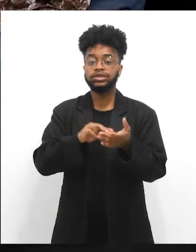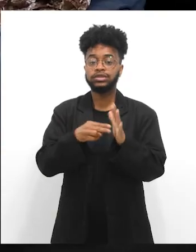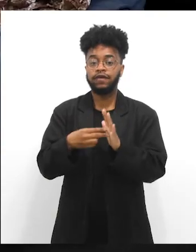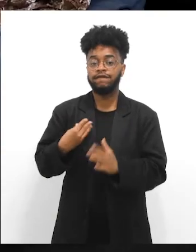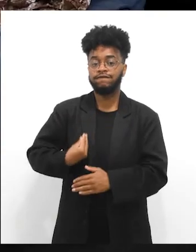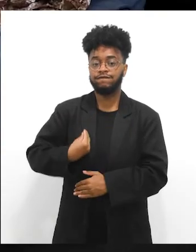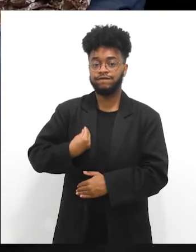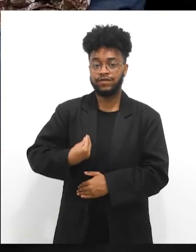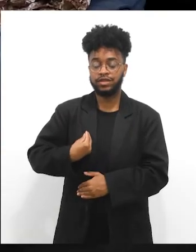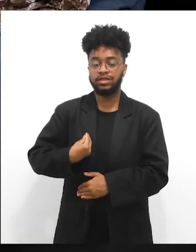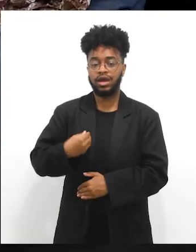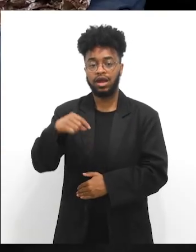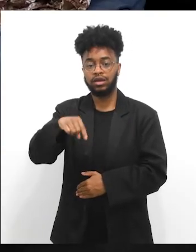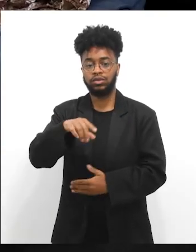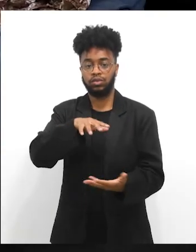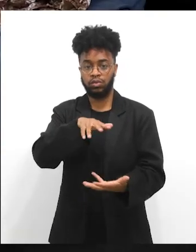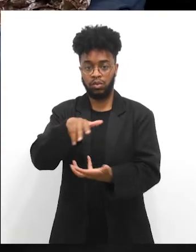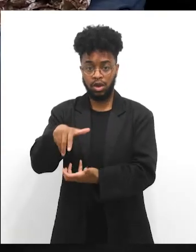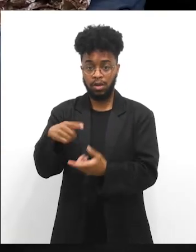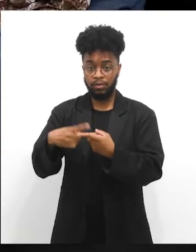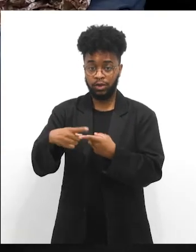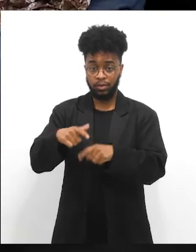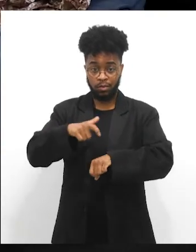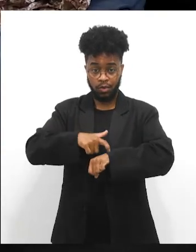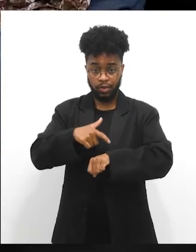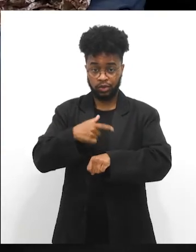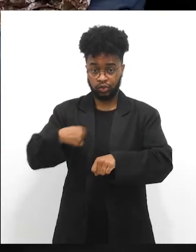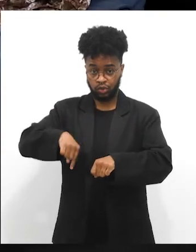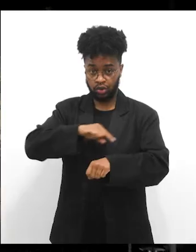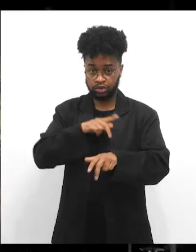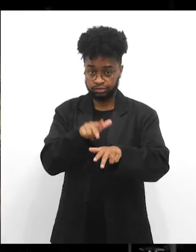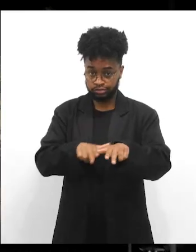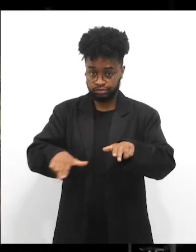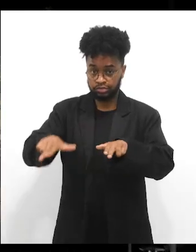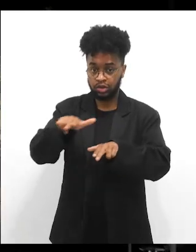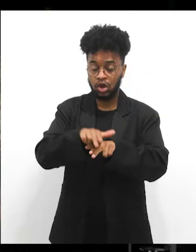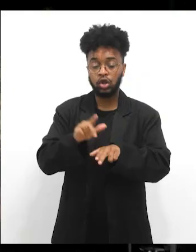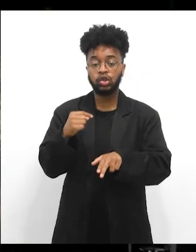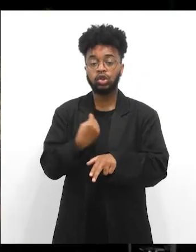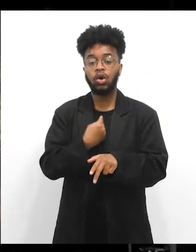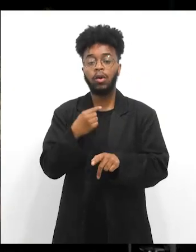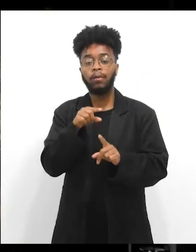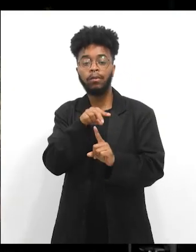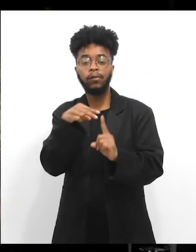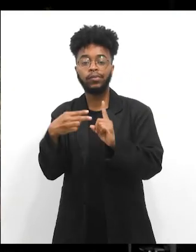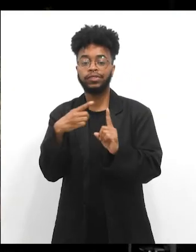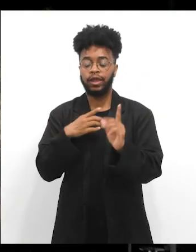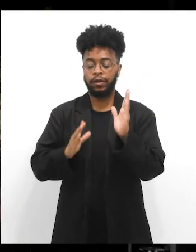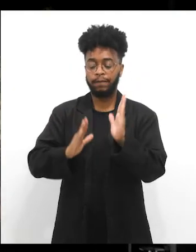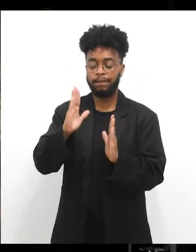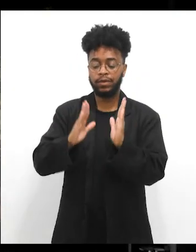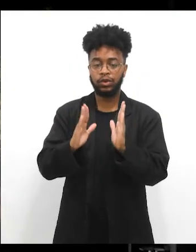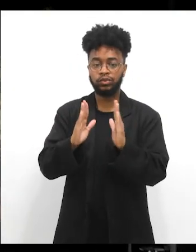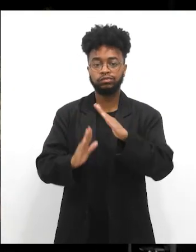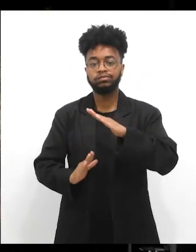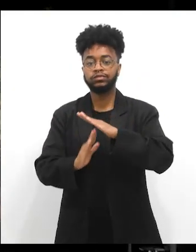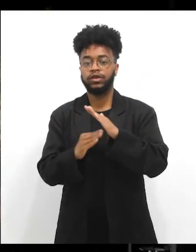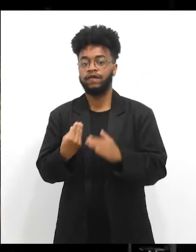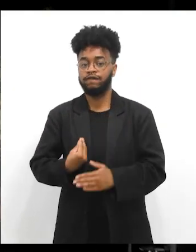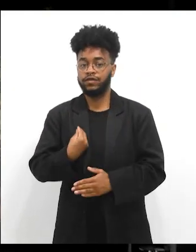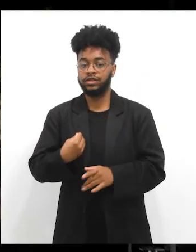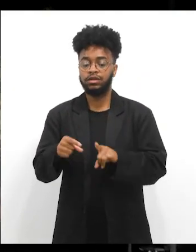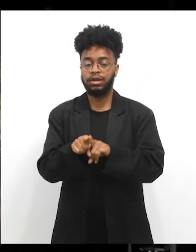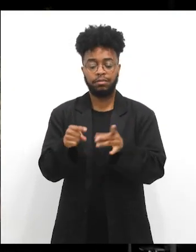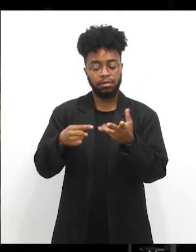é a vida na Terra. Então, quando nós reencarnamos, ao nosso ver, nós temos um tempo de